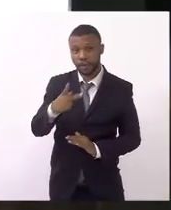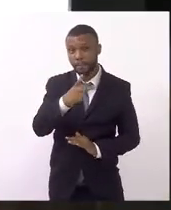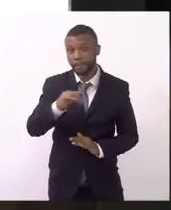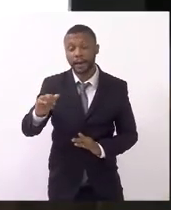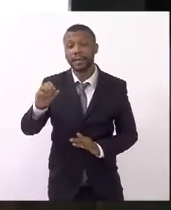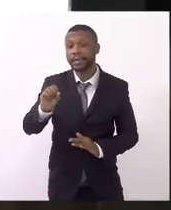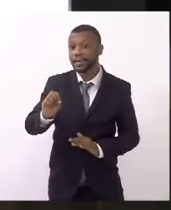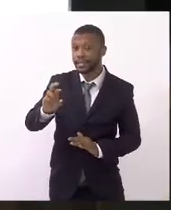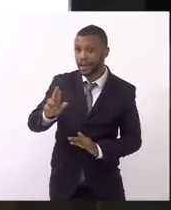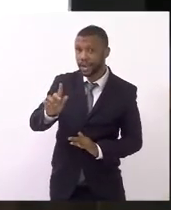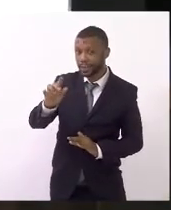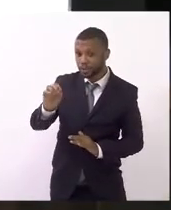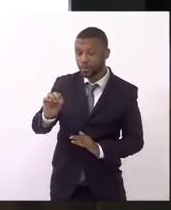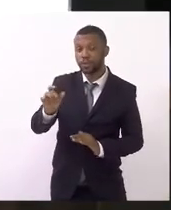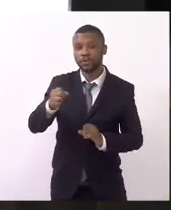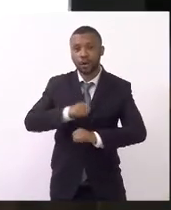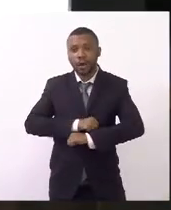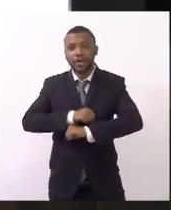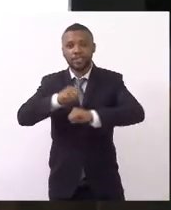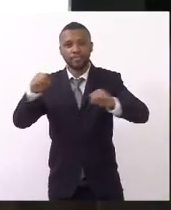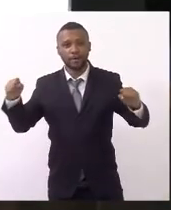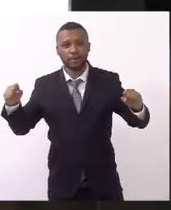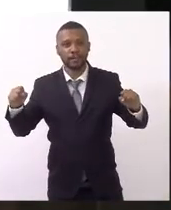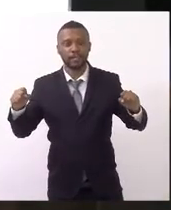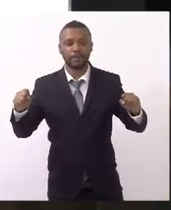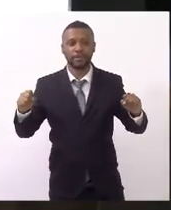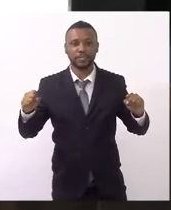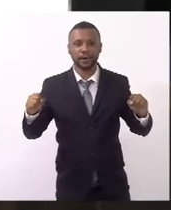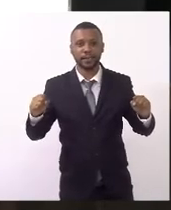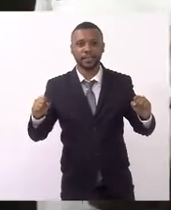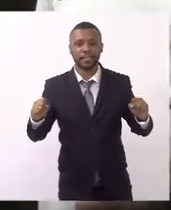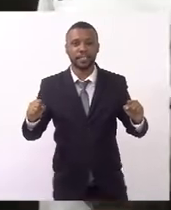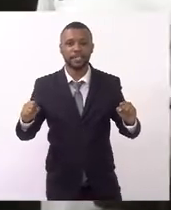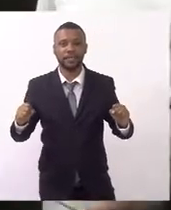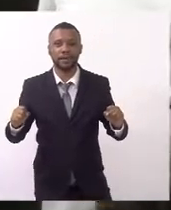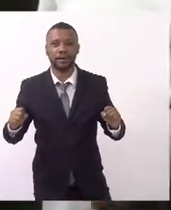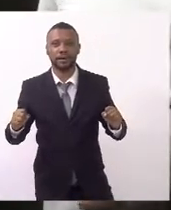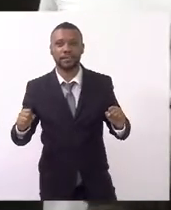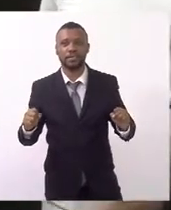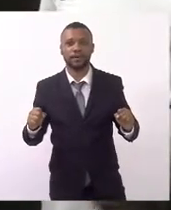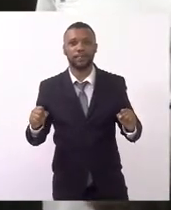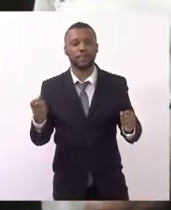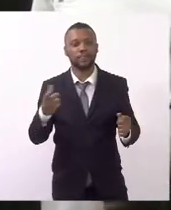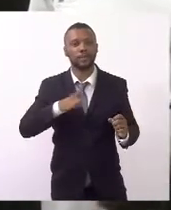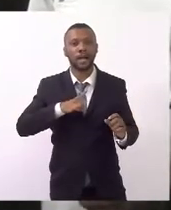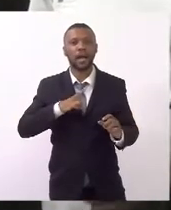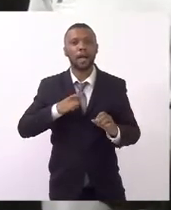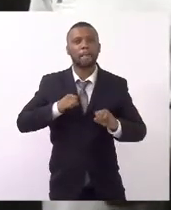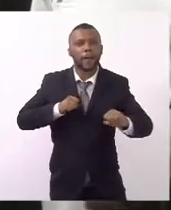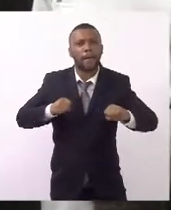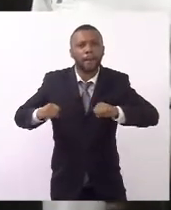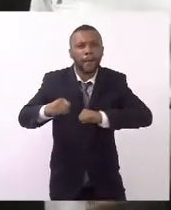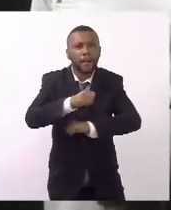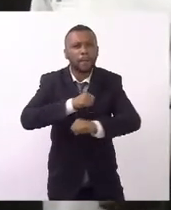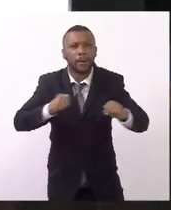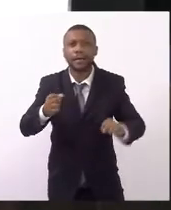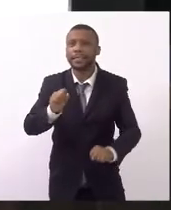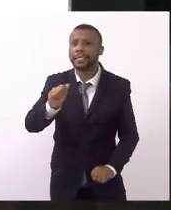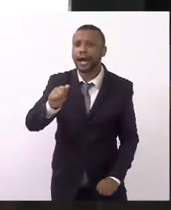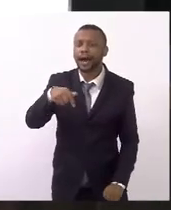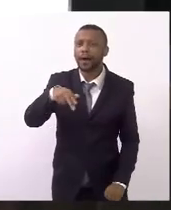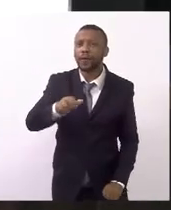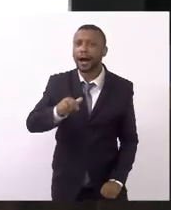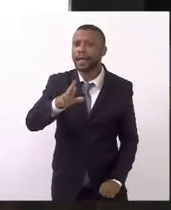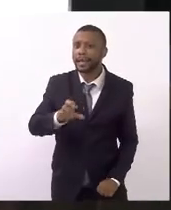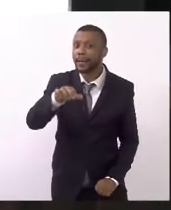Sérgio de Ogum que vem lutando a favor da Igualdade religiosa contra intolerância eo racismo religioso em Saquarema